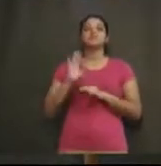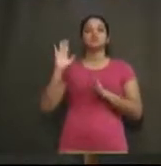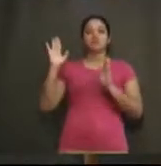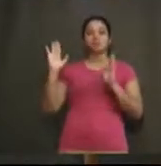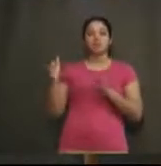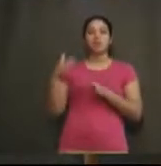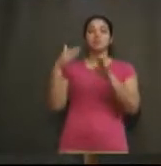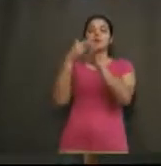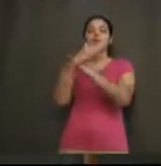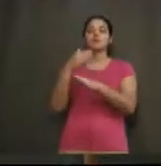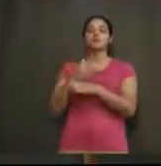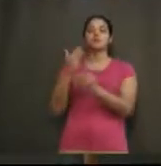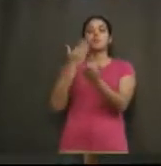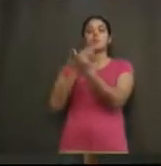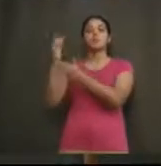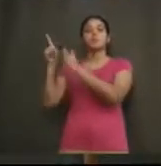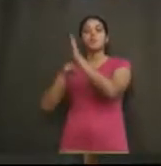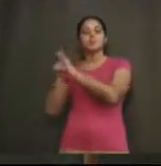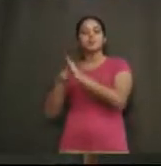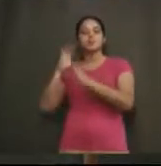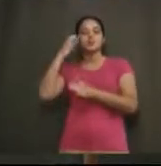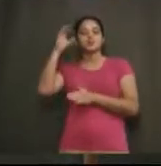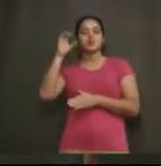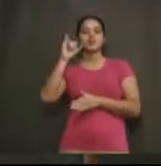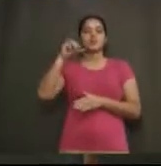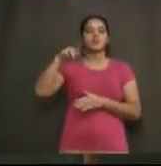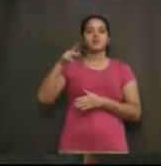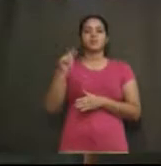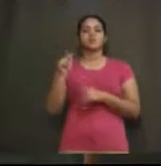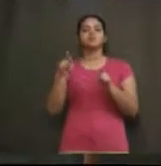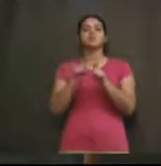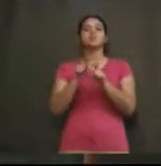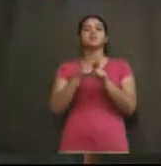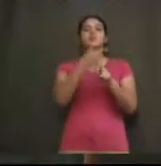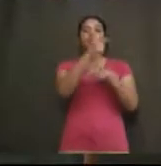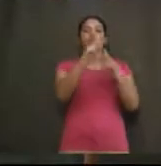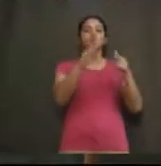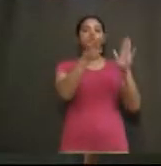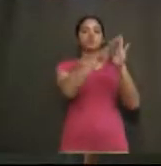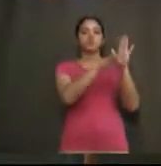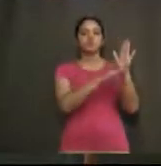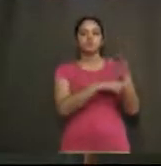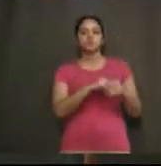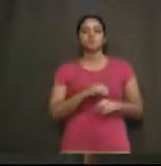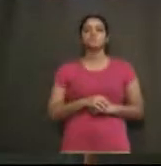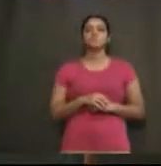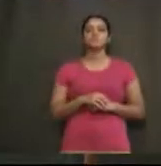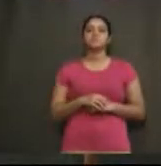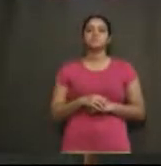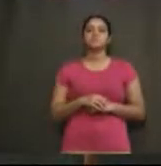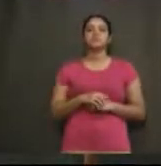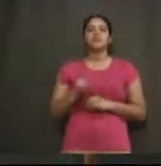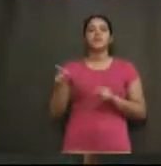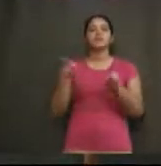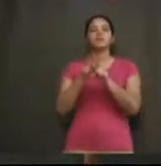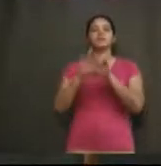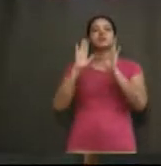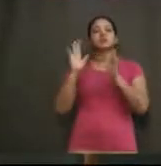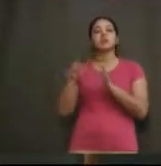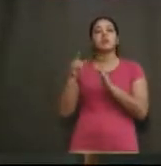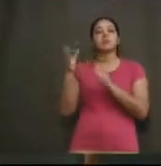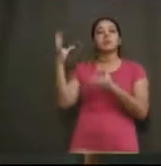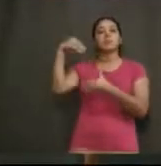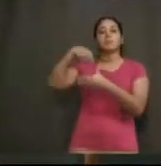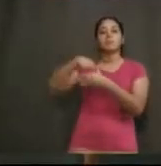do IMPA e o programa Integrando a Amazônia da SBM. Concebeu e deliberou o projeto do Bienio da